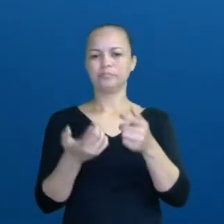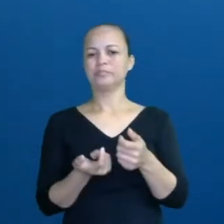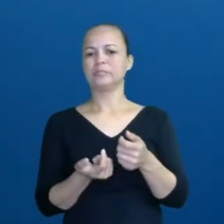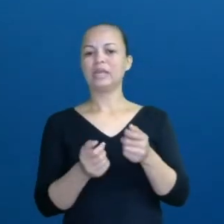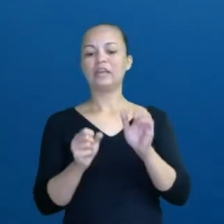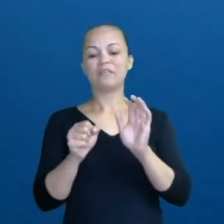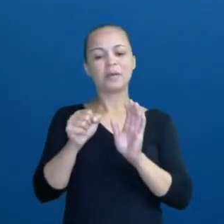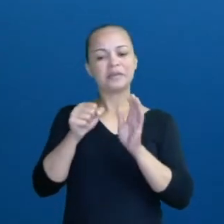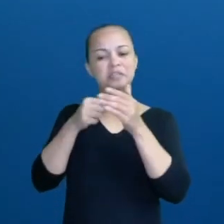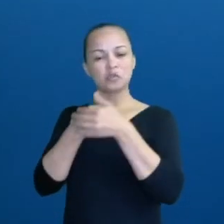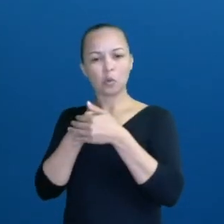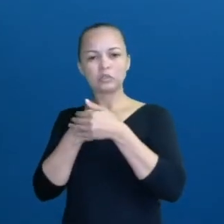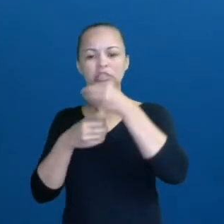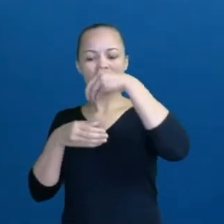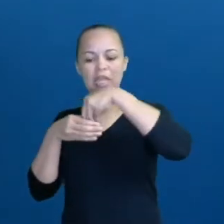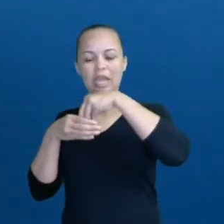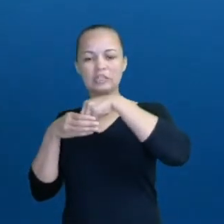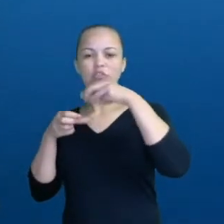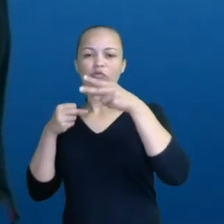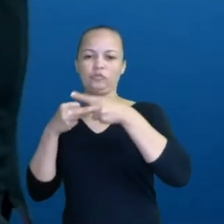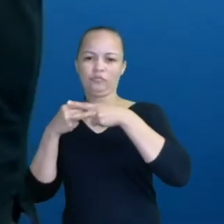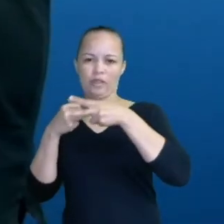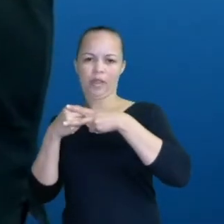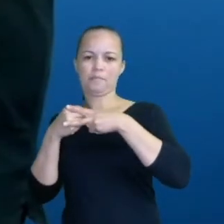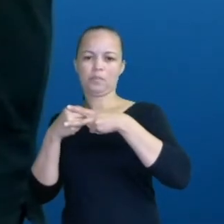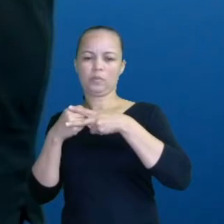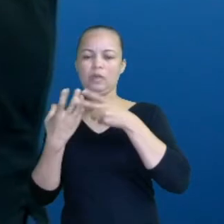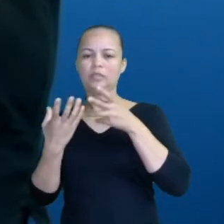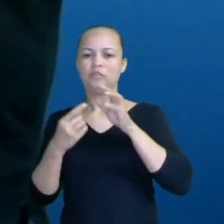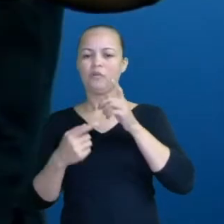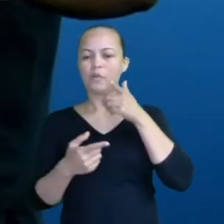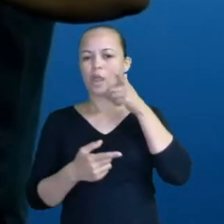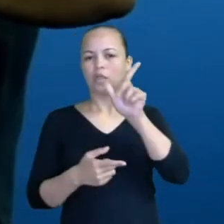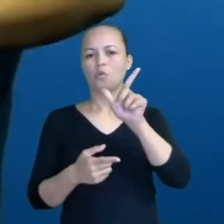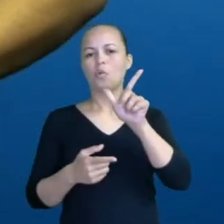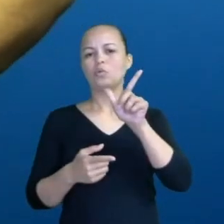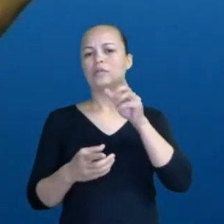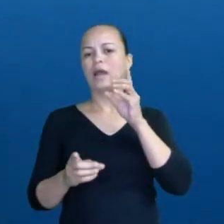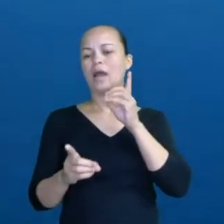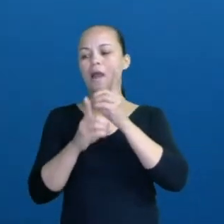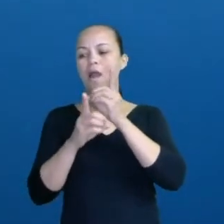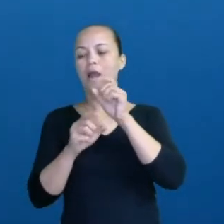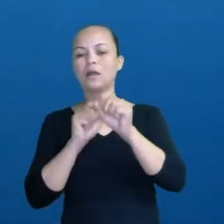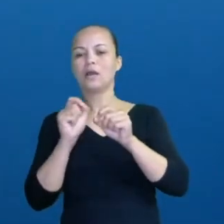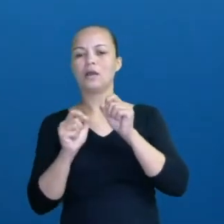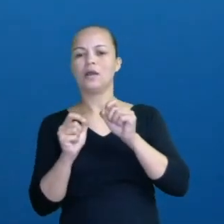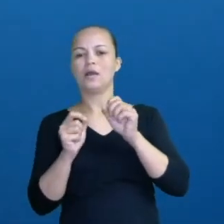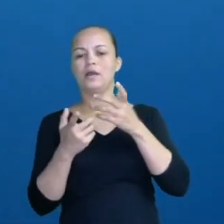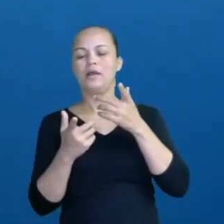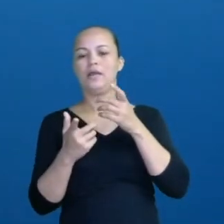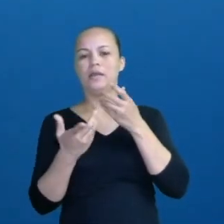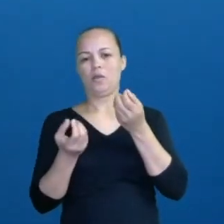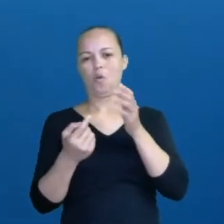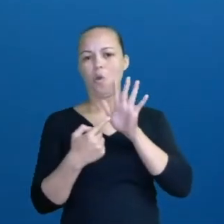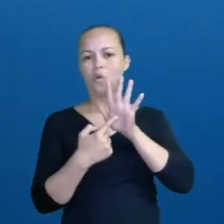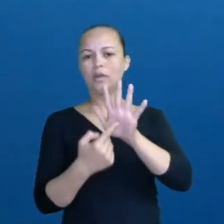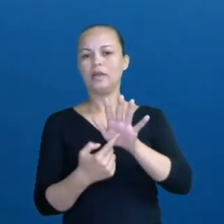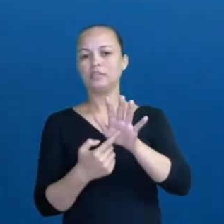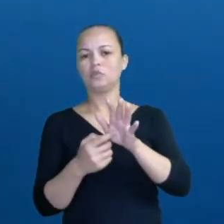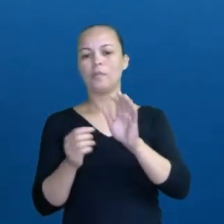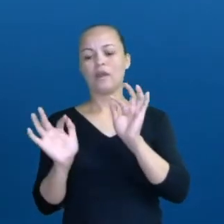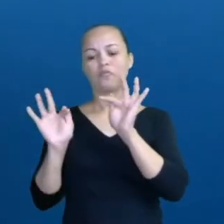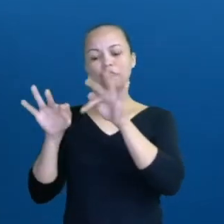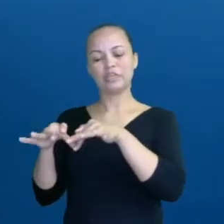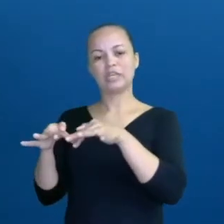aparecer escondido dentro do verbo. E nós só vamos conseguir encontrá-lo olhando para a terminação do verbo.